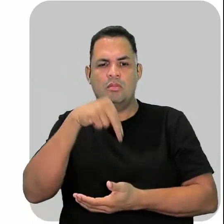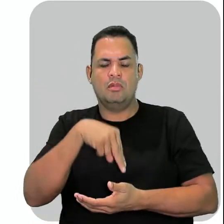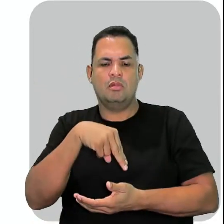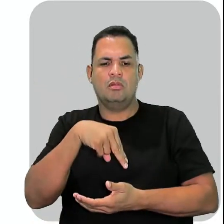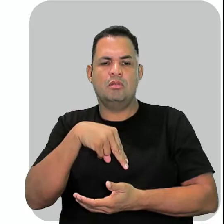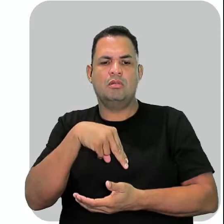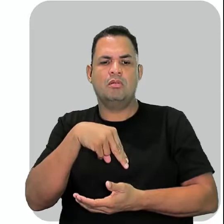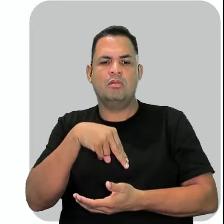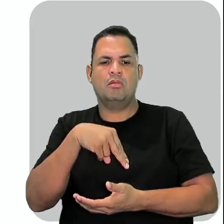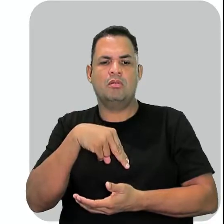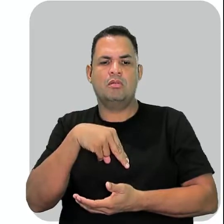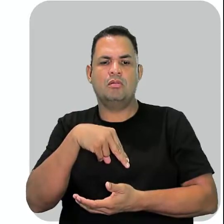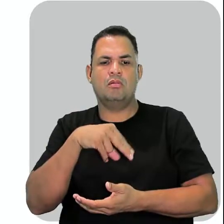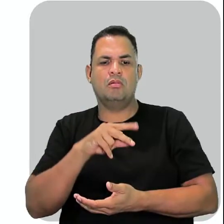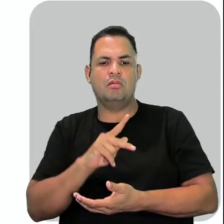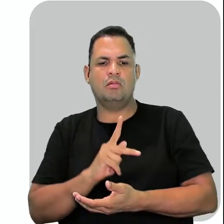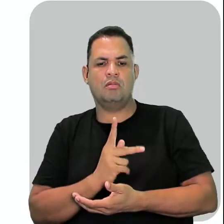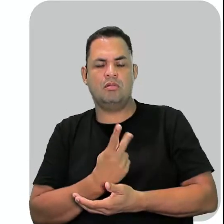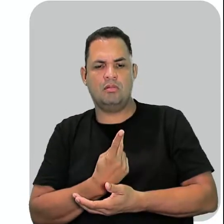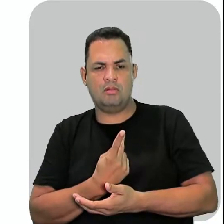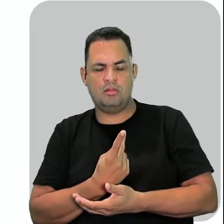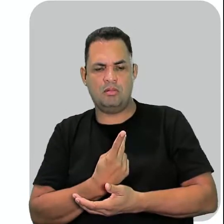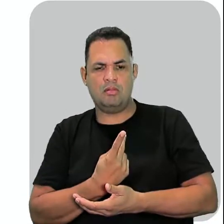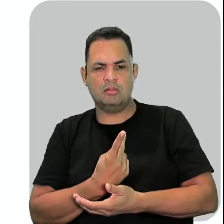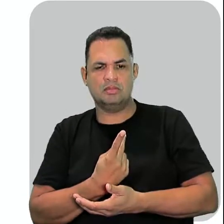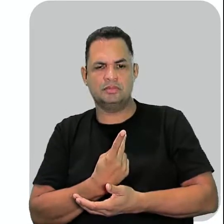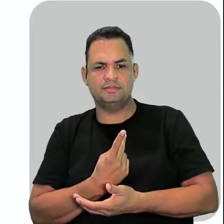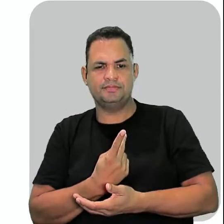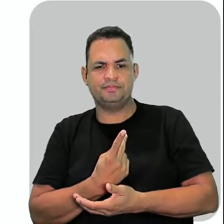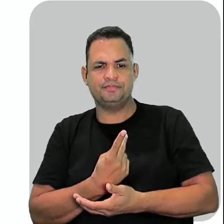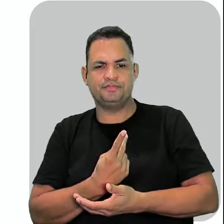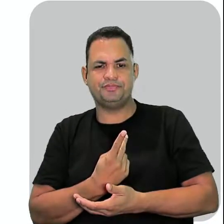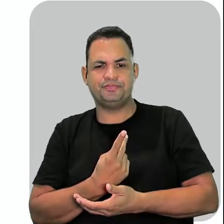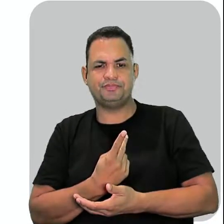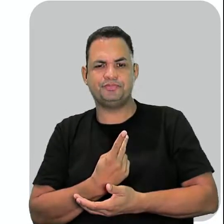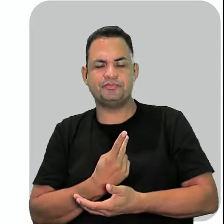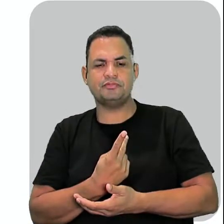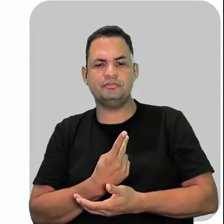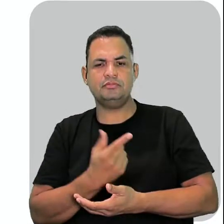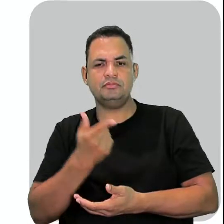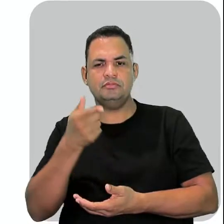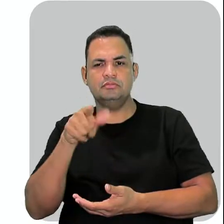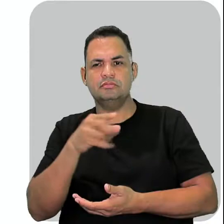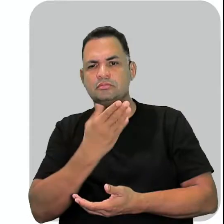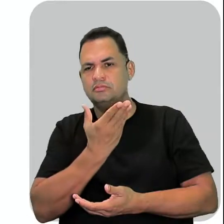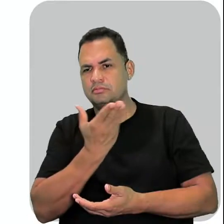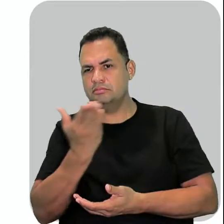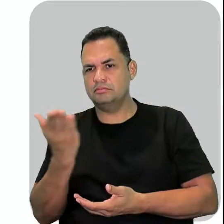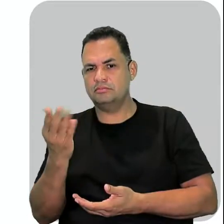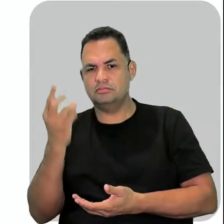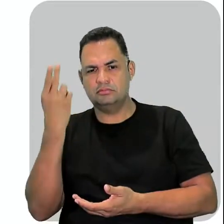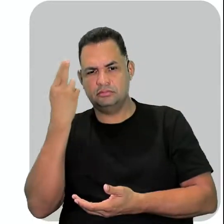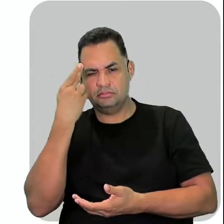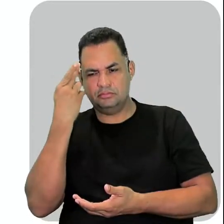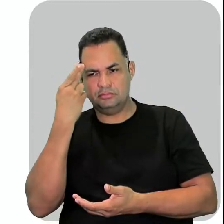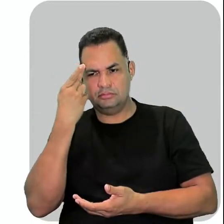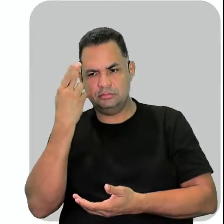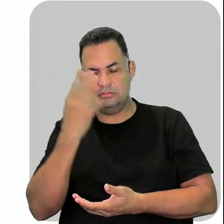N, aí o hidrogênio que está na amina. E aí eu vou repetir isso aqui tudo normal.